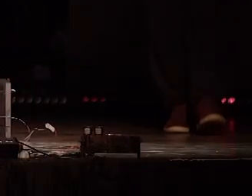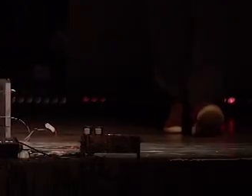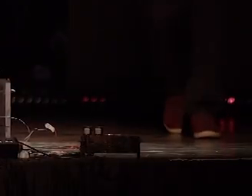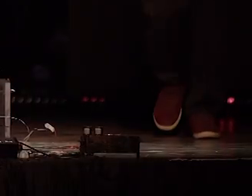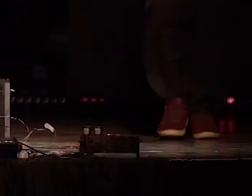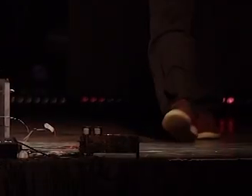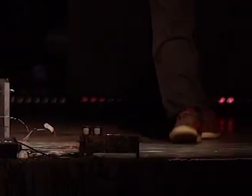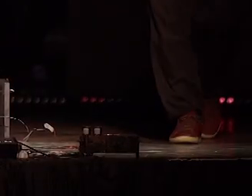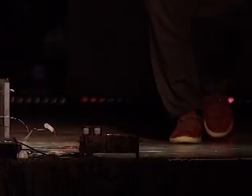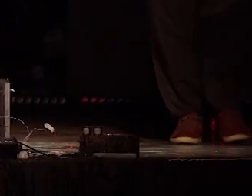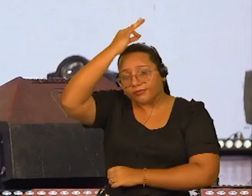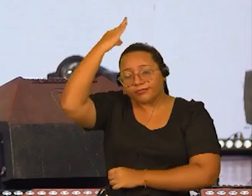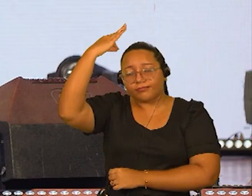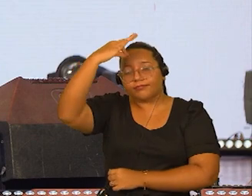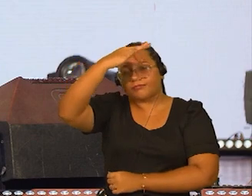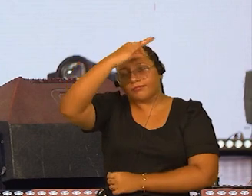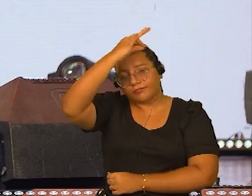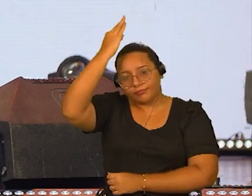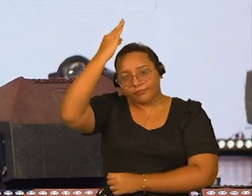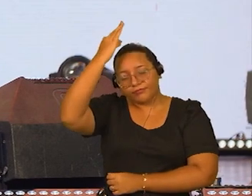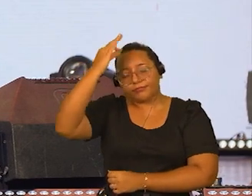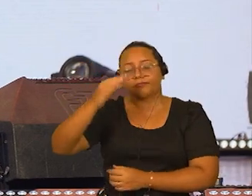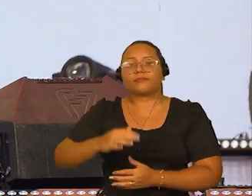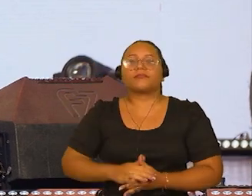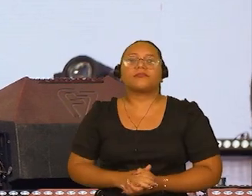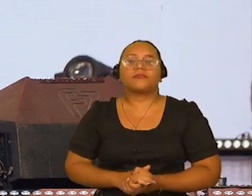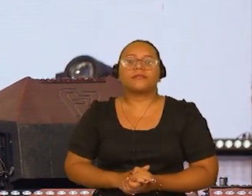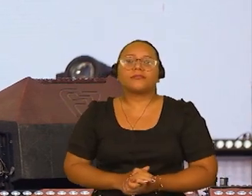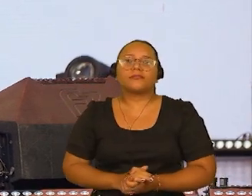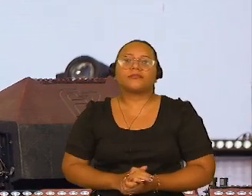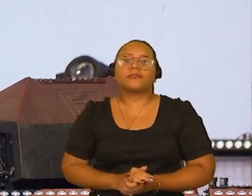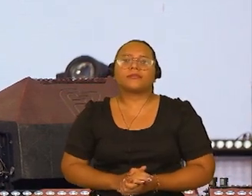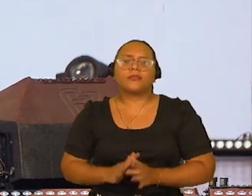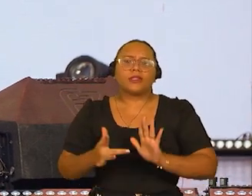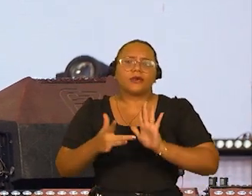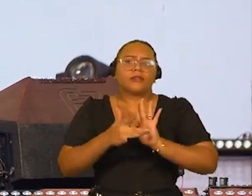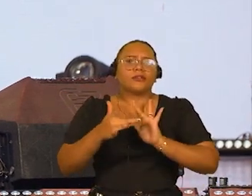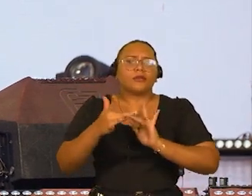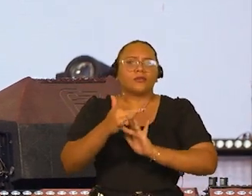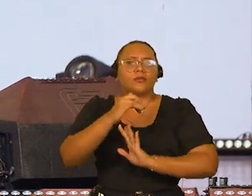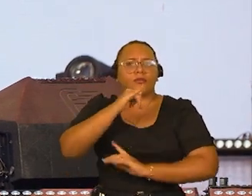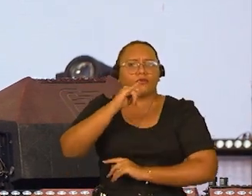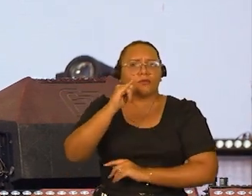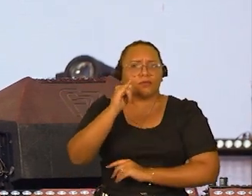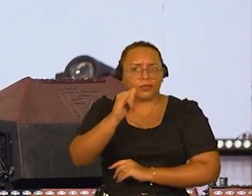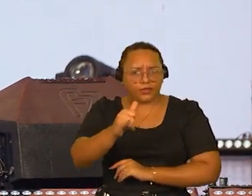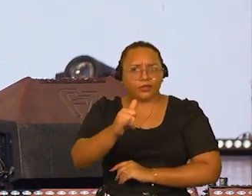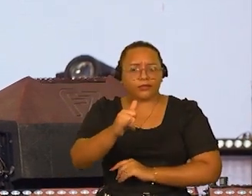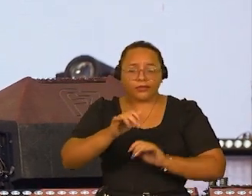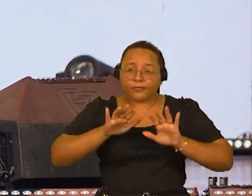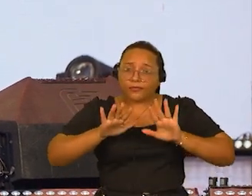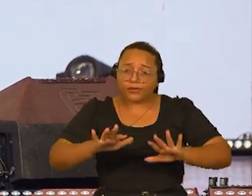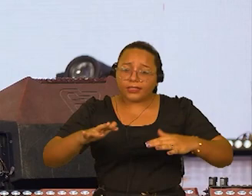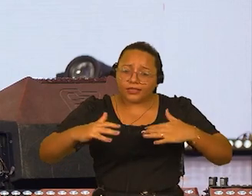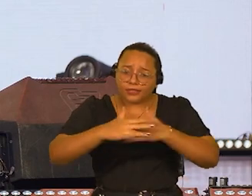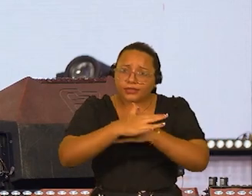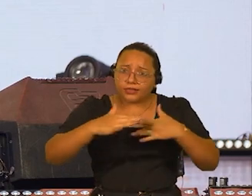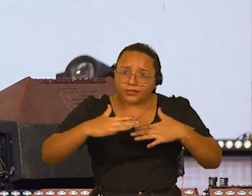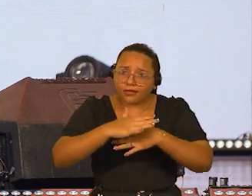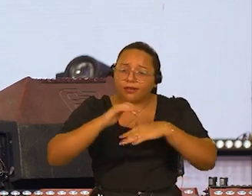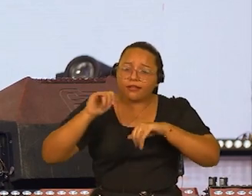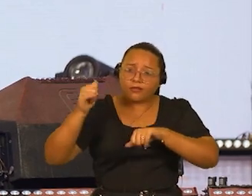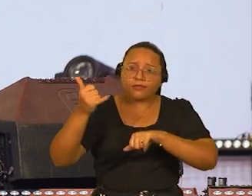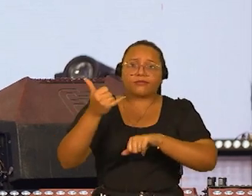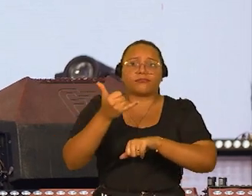acontecendo e a palavra de Deus ainda é profetizada. Jesus diz: fiquem em Jerusalém.